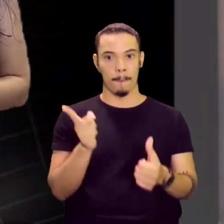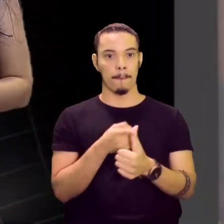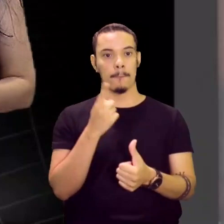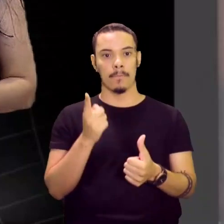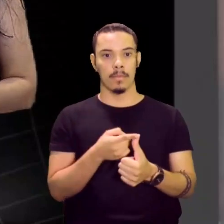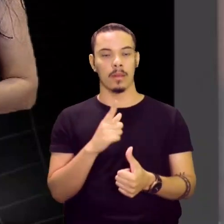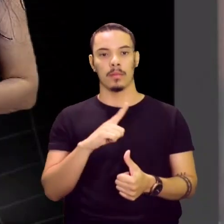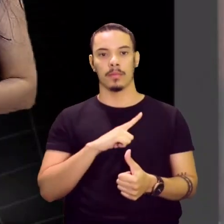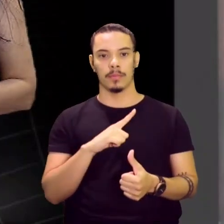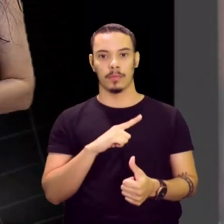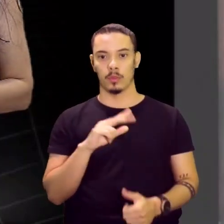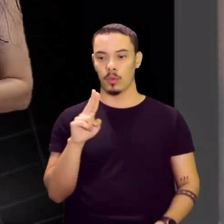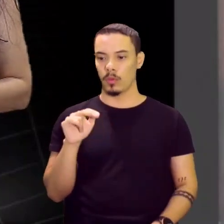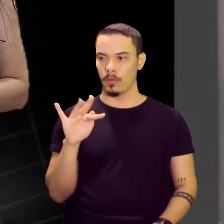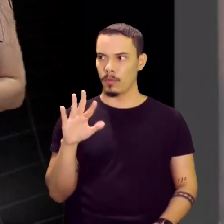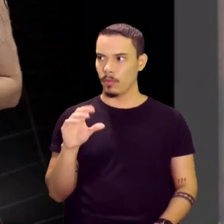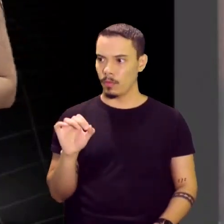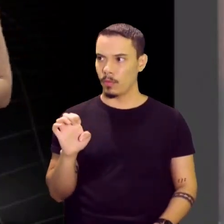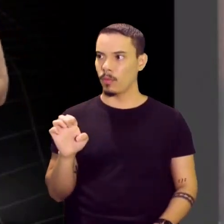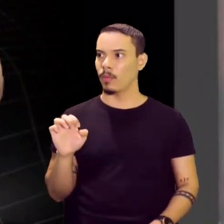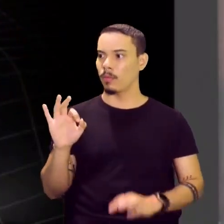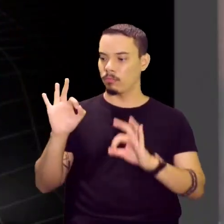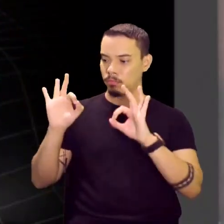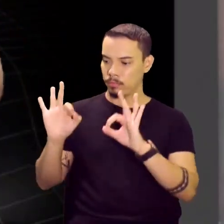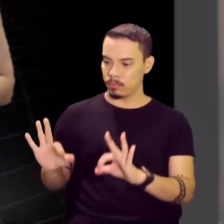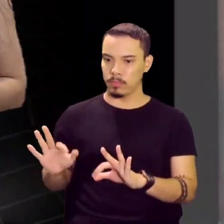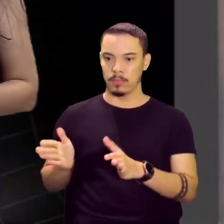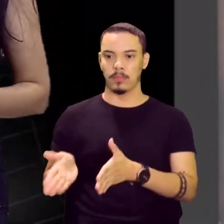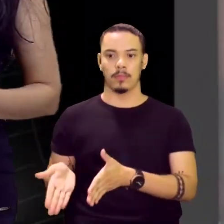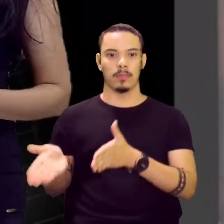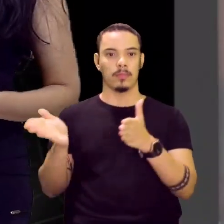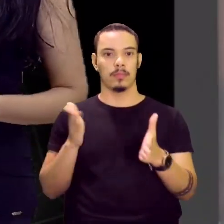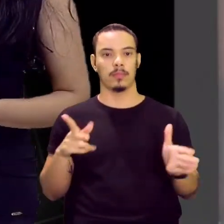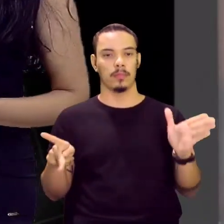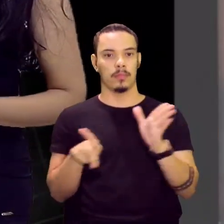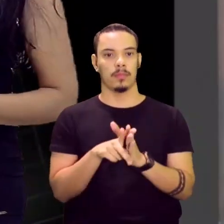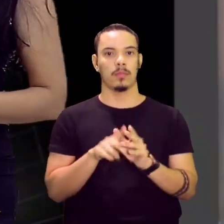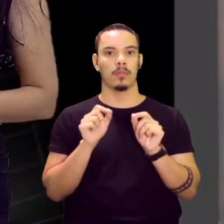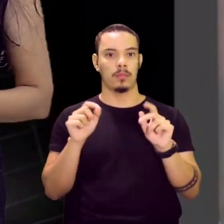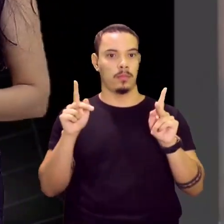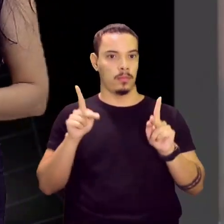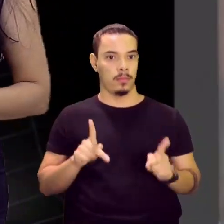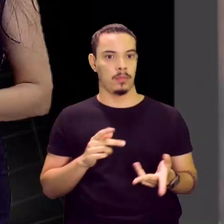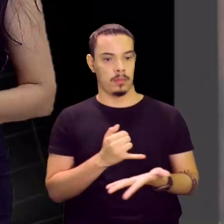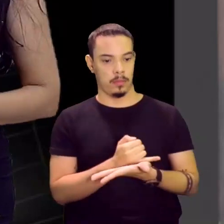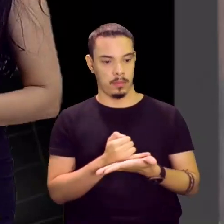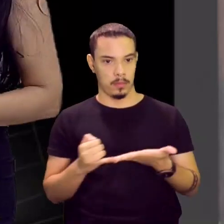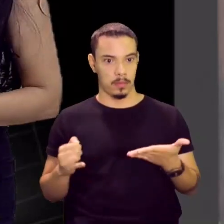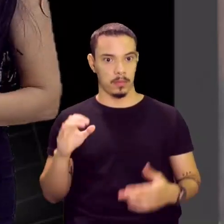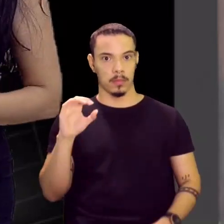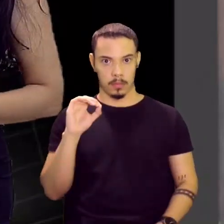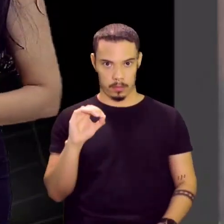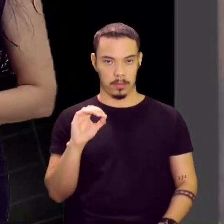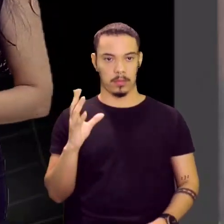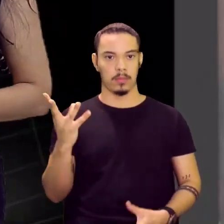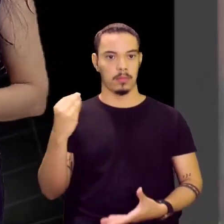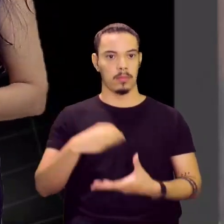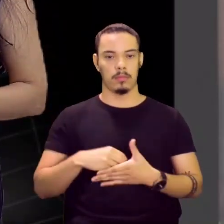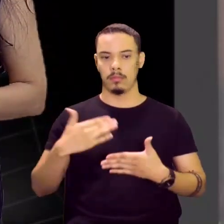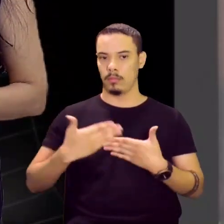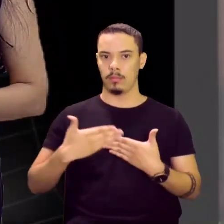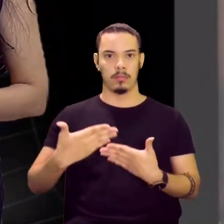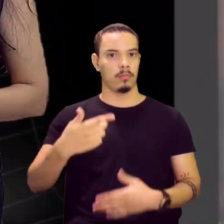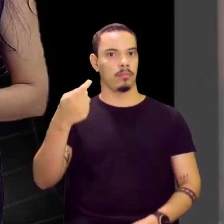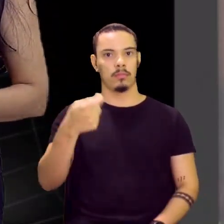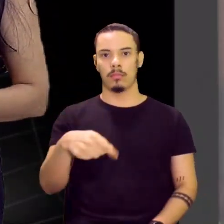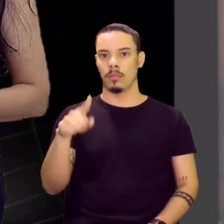de um movimento uniforme, passa o movimento uniforme. Considera a posição inicial ali 0, dali para frente, não